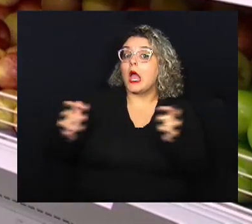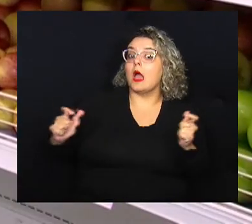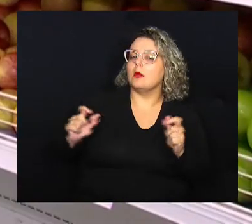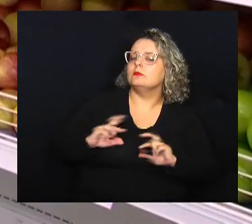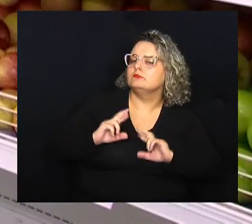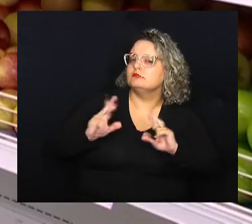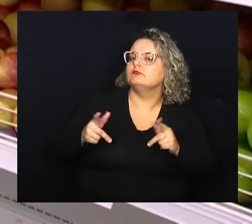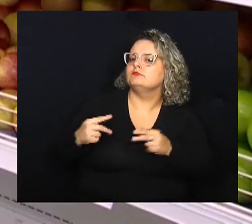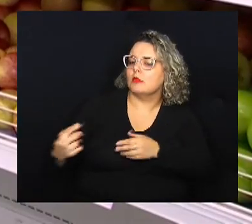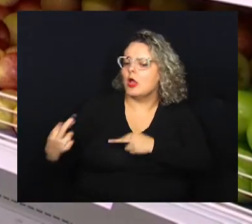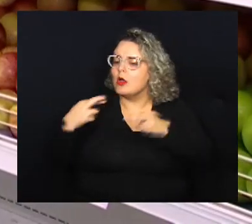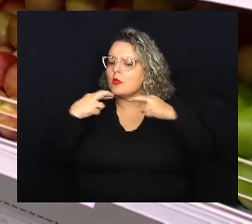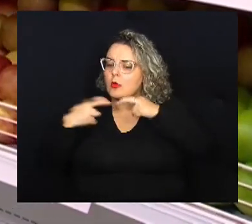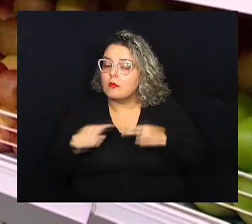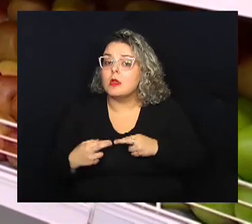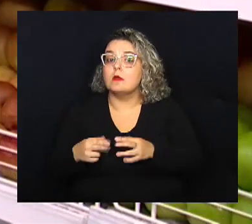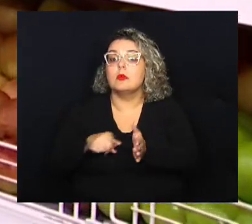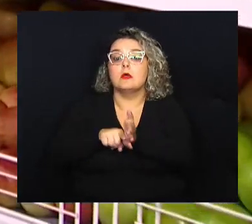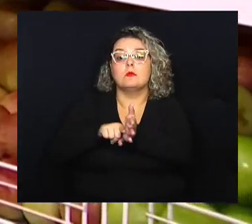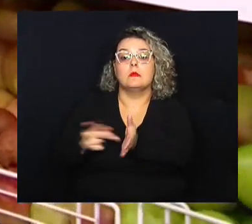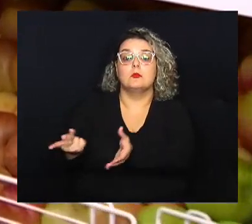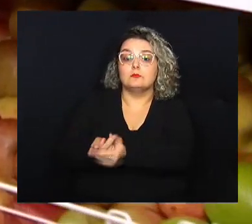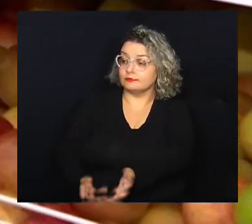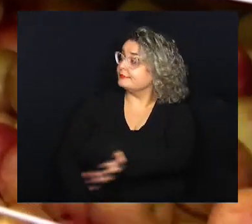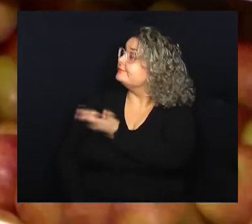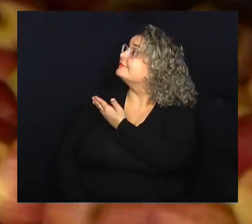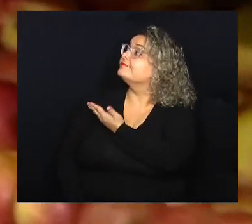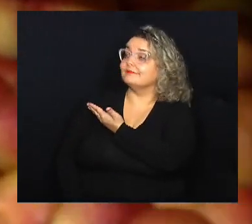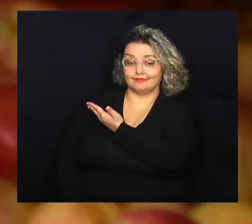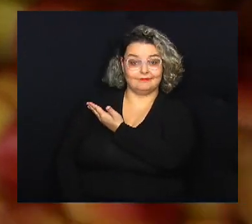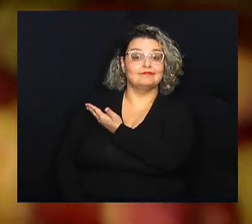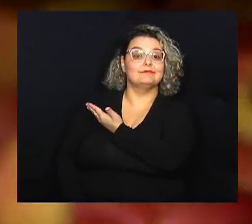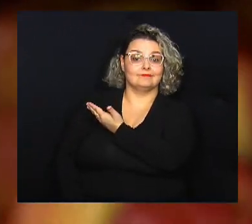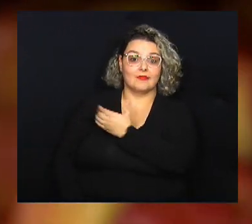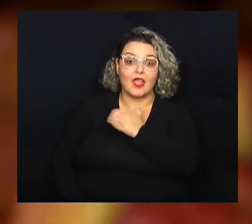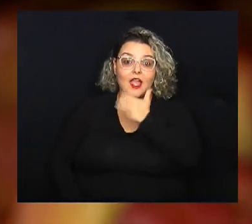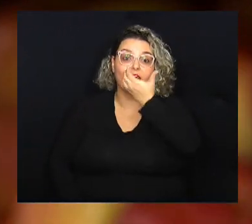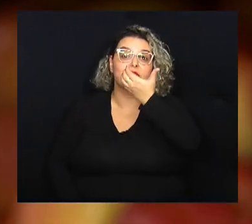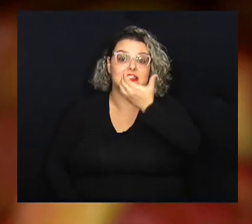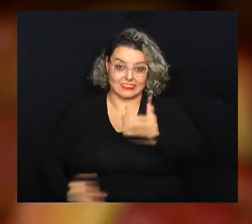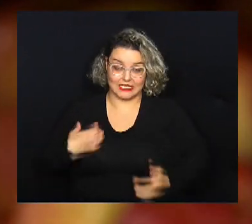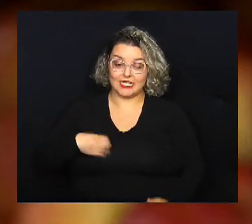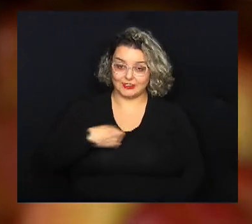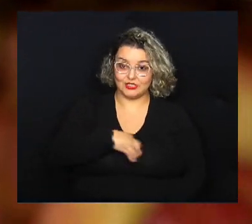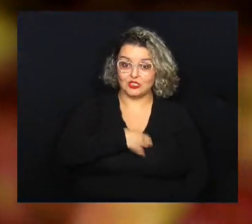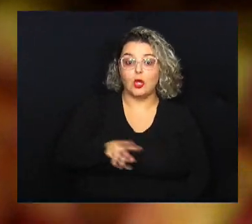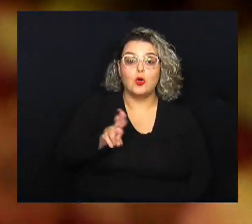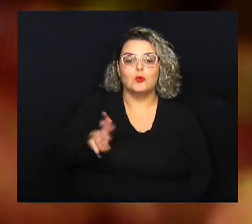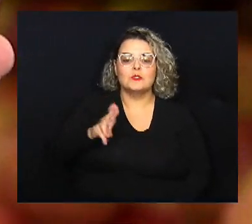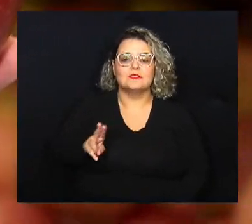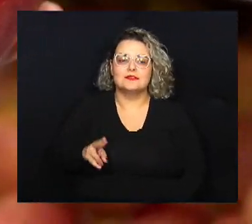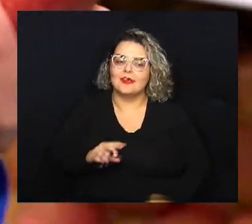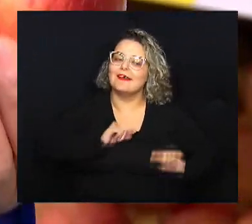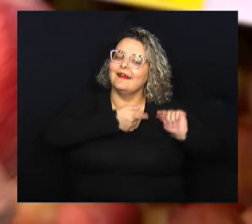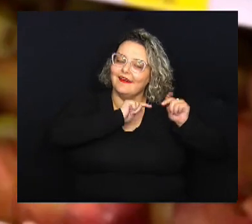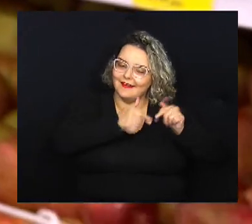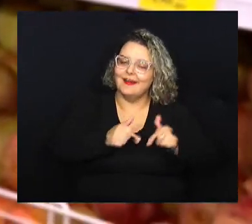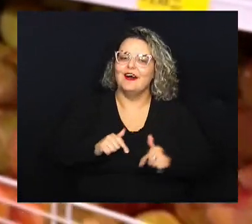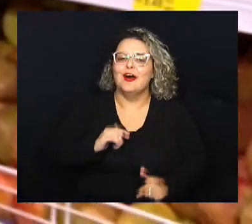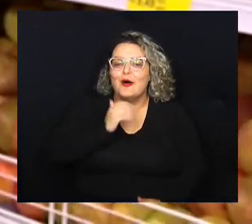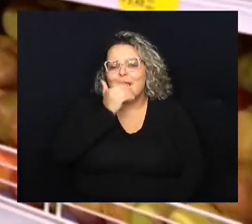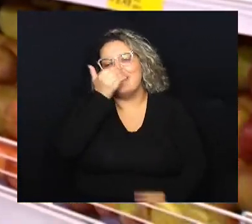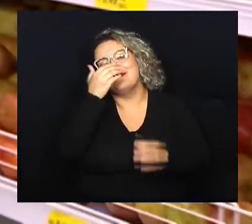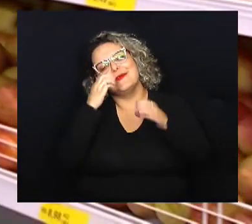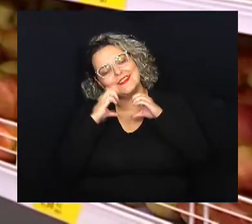verificada pela pesquisa do Procon foi a maçã argentina, utilizada para fazer as tradicionais maçãs